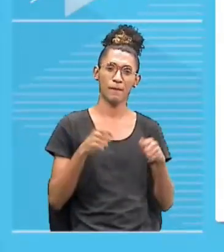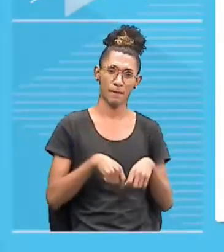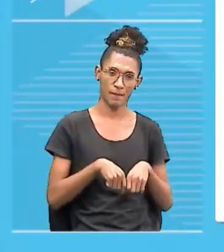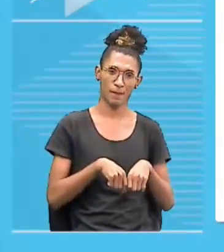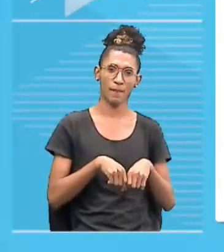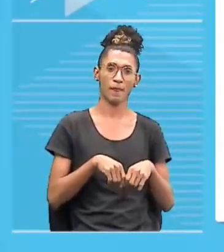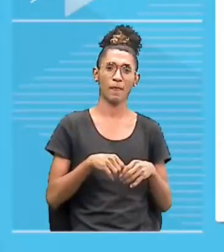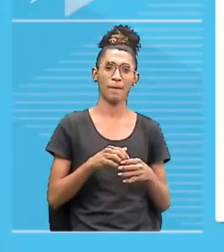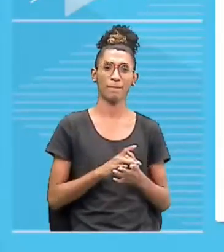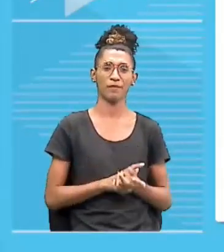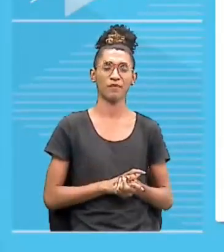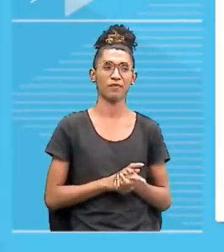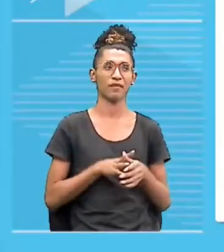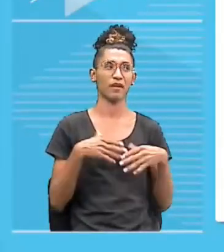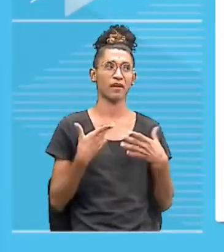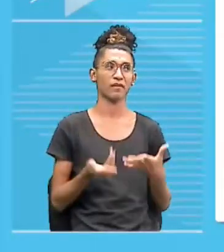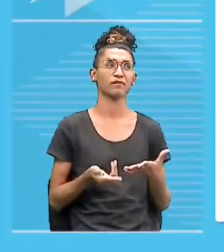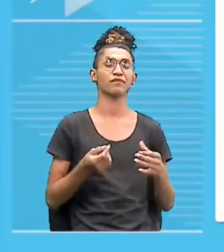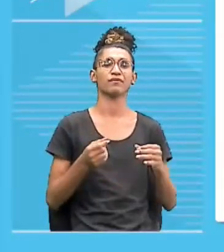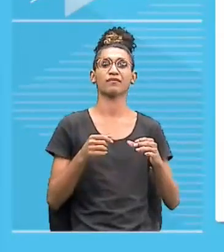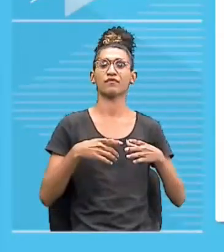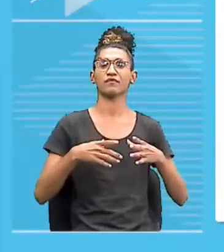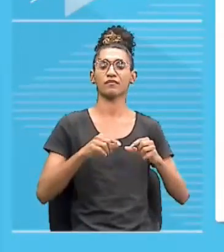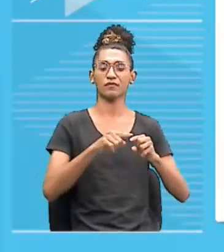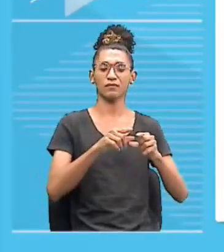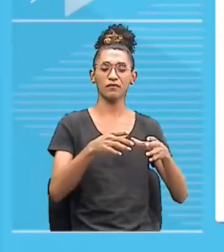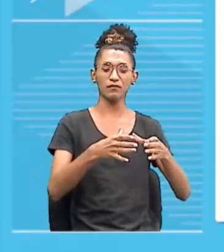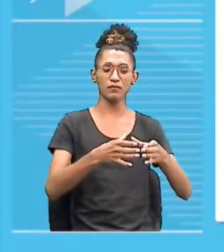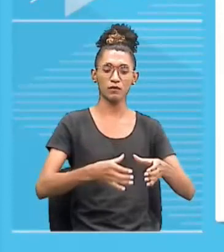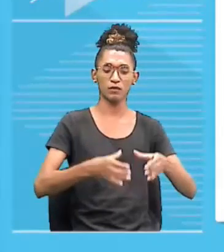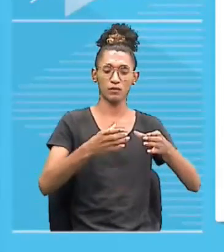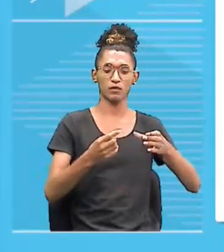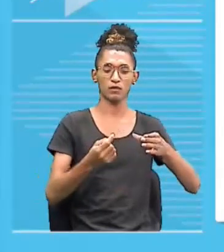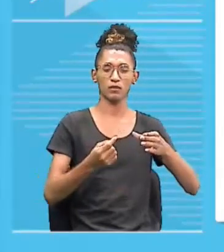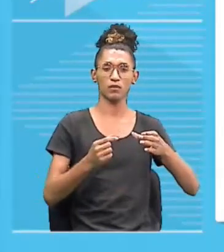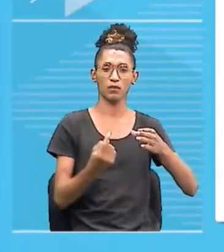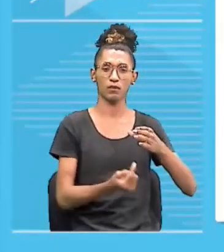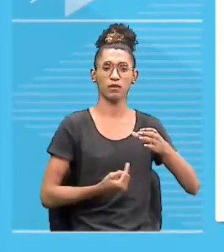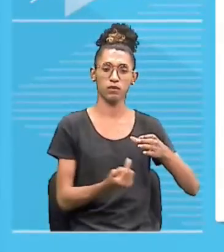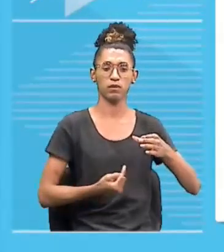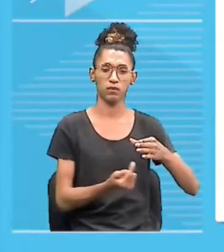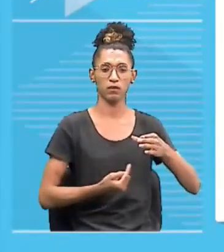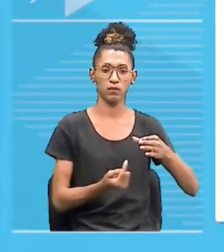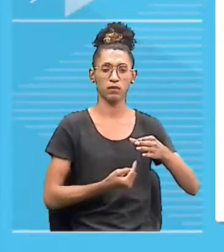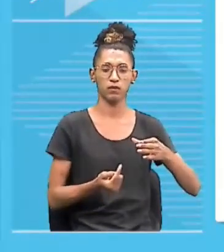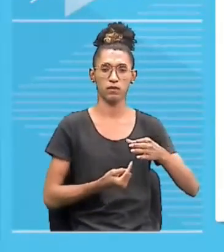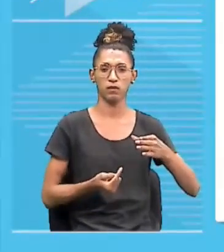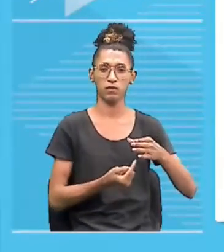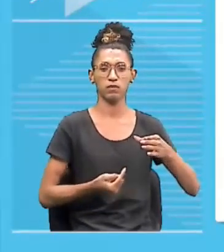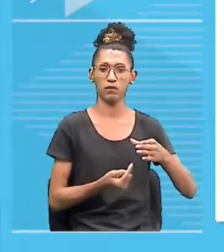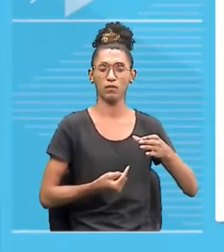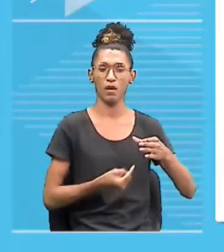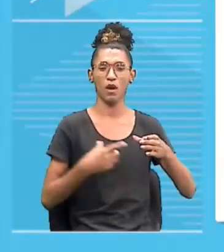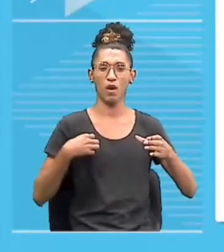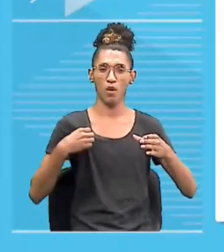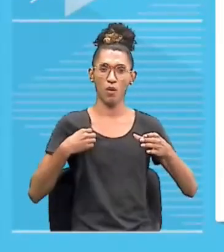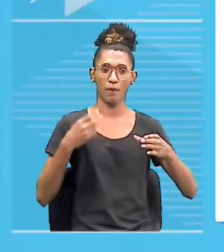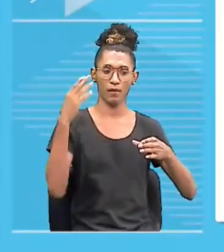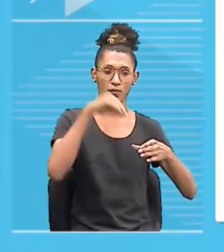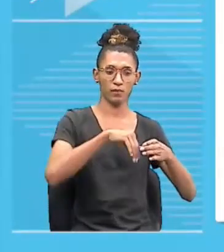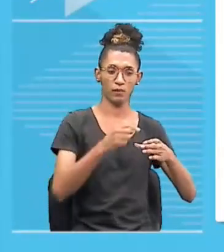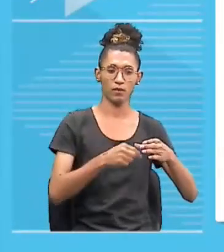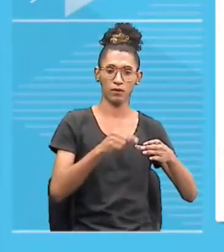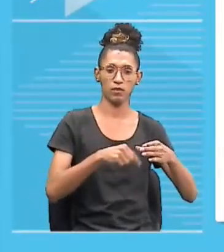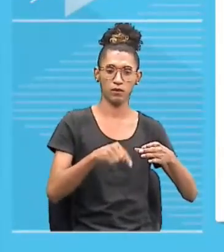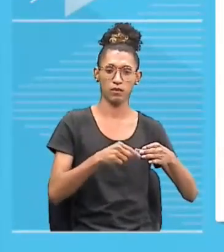essas ações. Então, a máquina de lavar, né? Para aqueles que não sabiam, agora vocês sabem, que ela